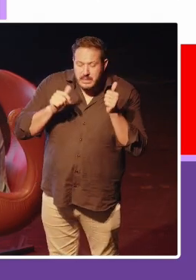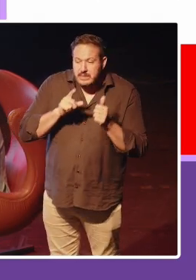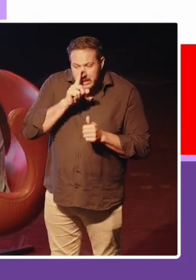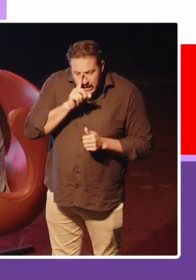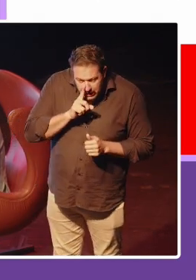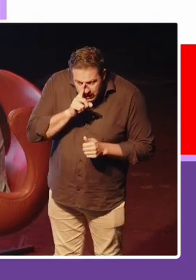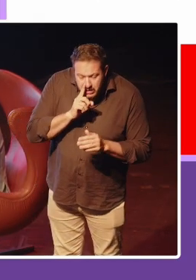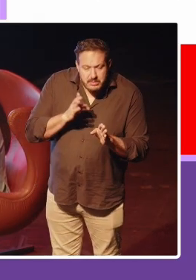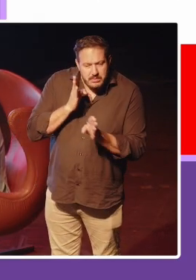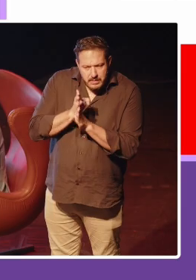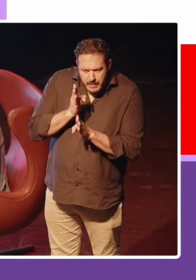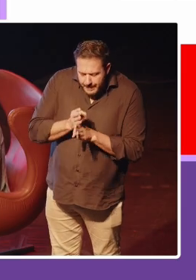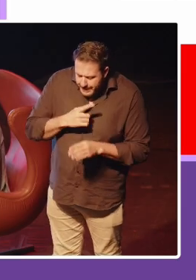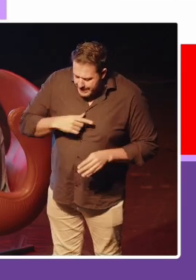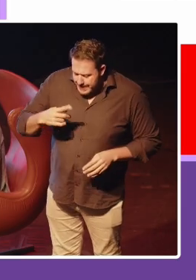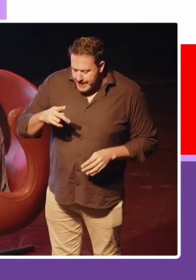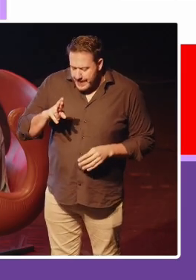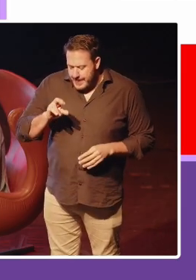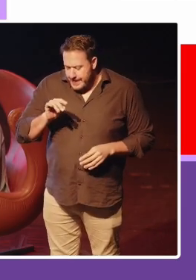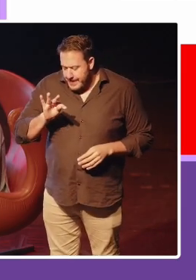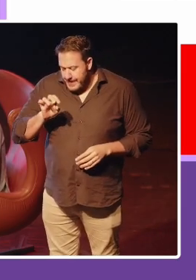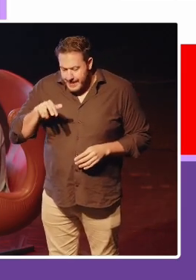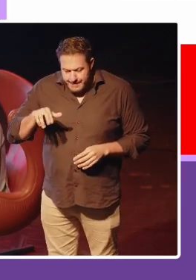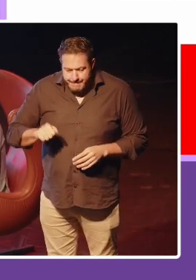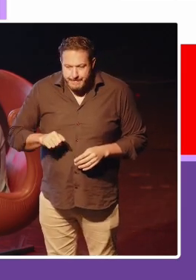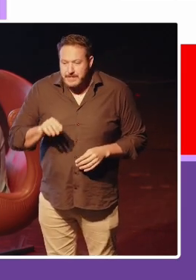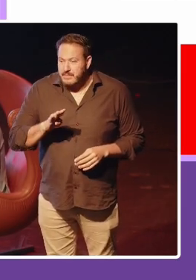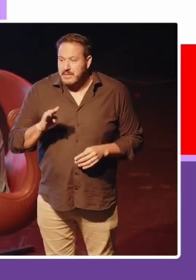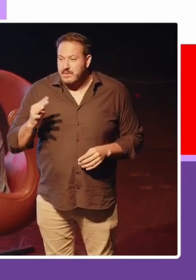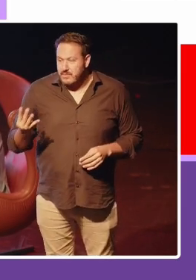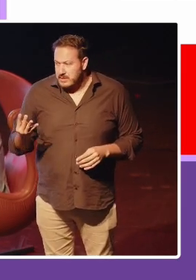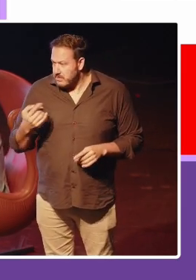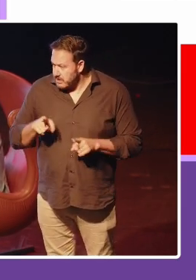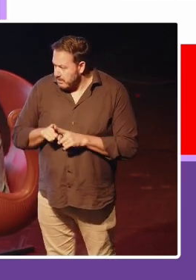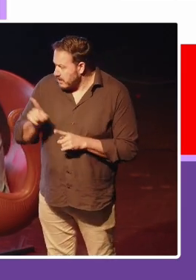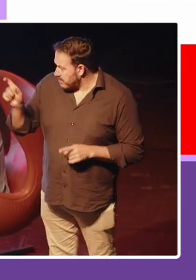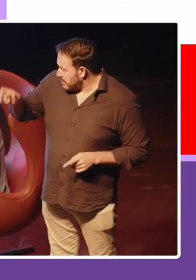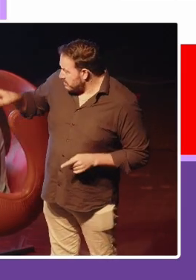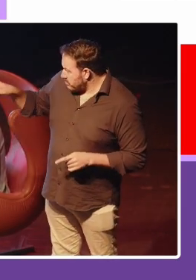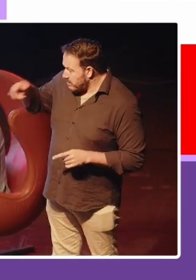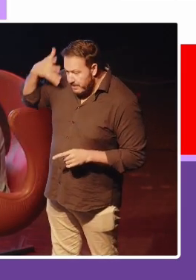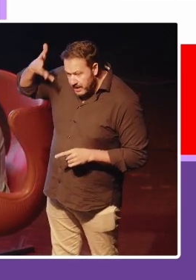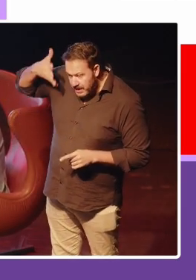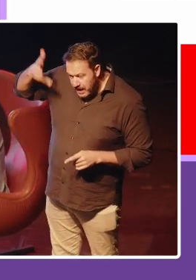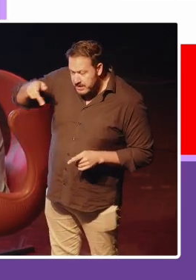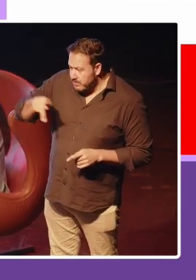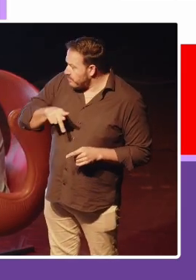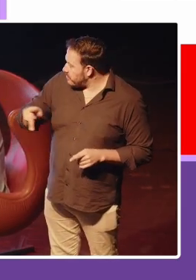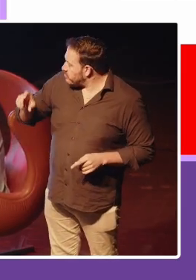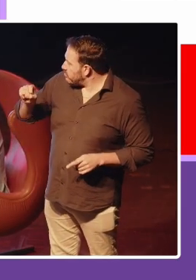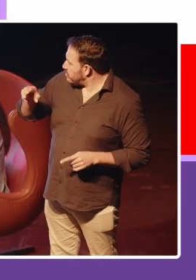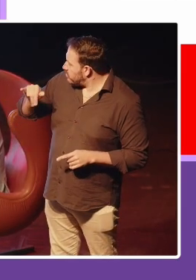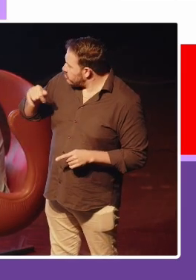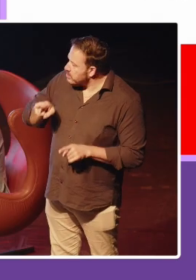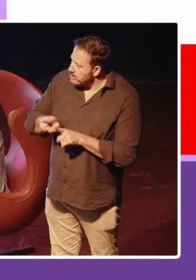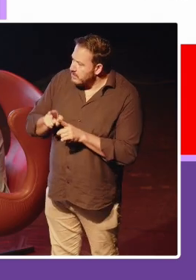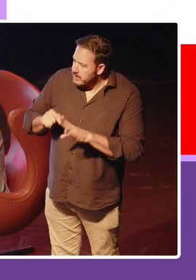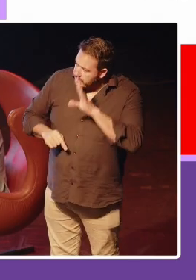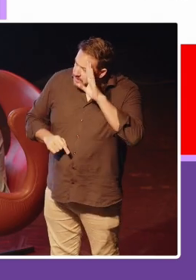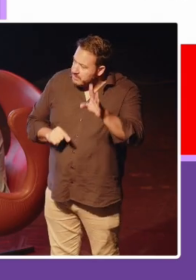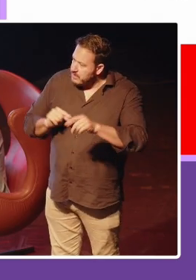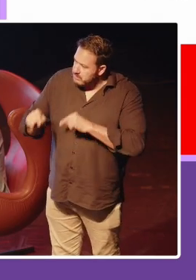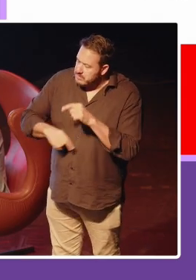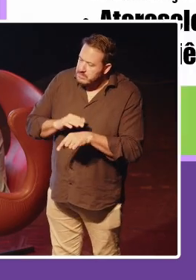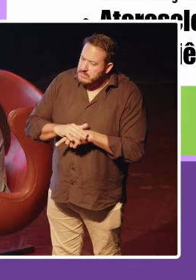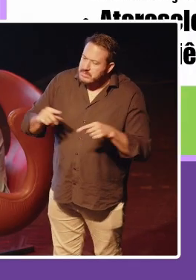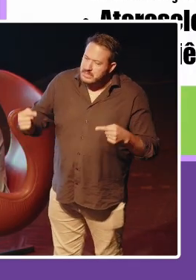a apolipoproteína E4, que apareceu na palestra da doutora Sônia, também seria o principal fator de